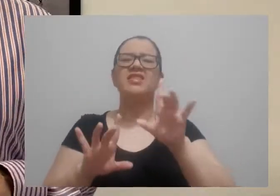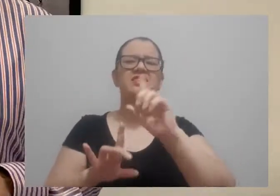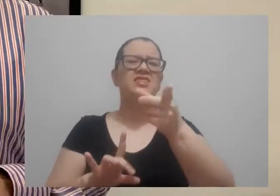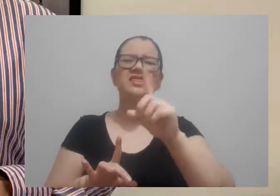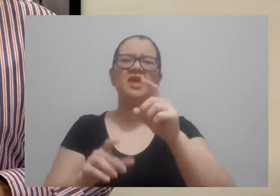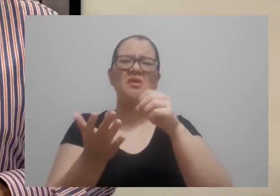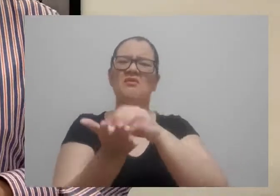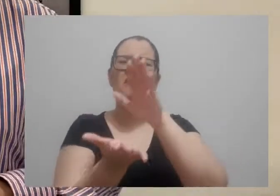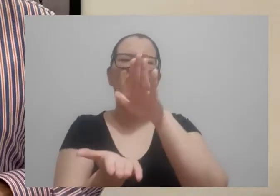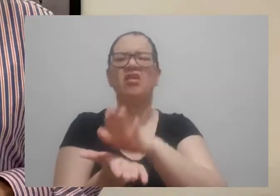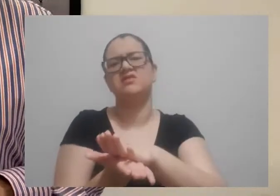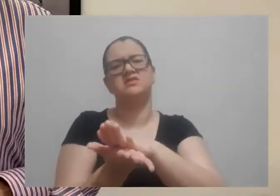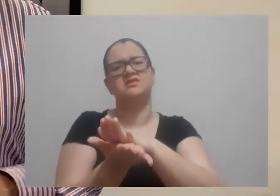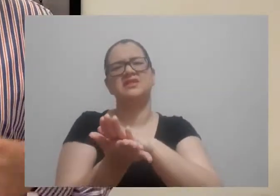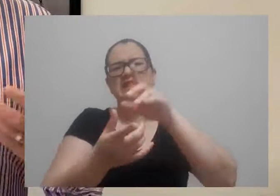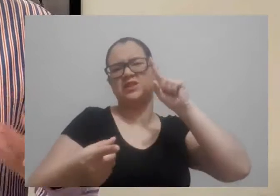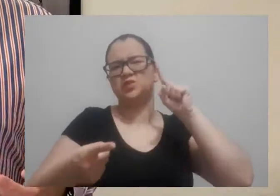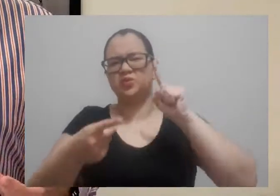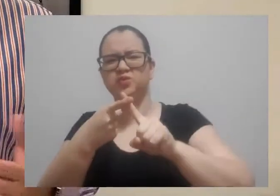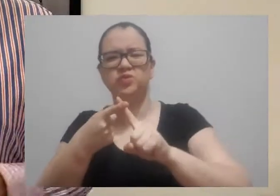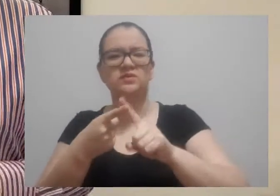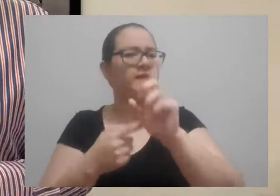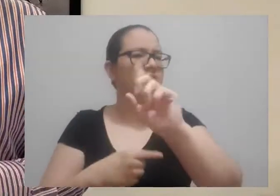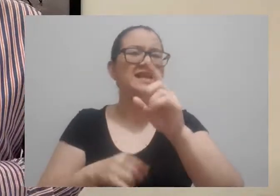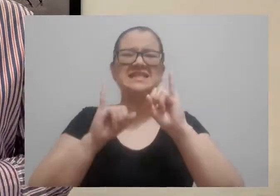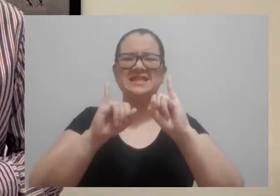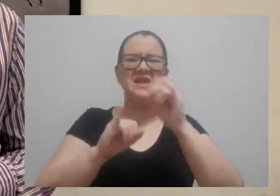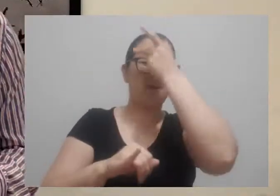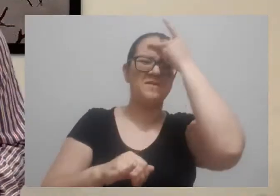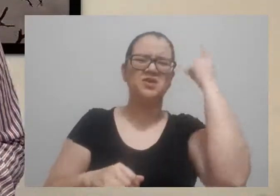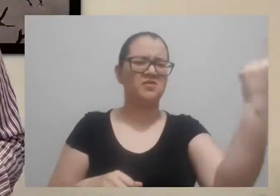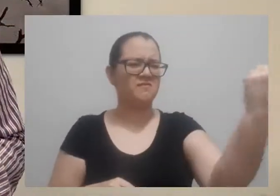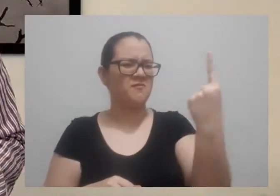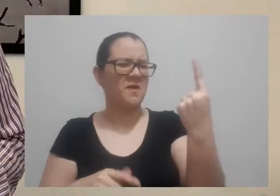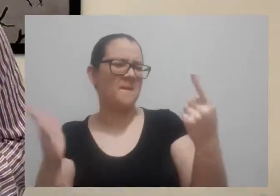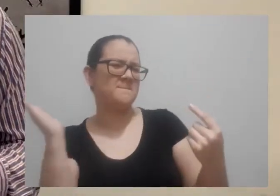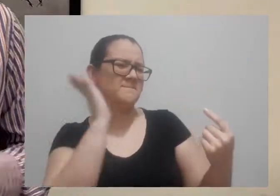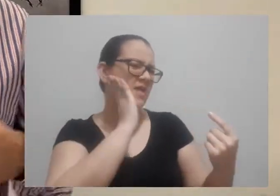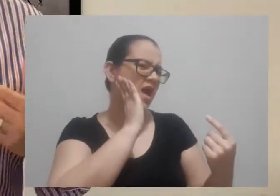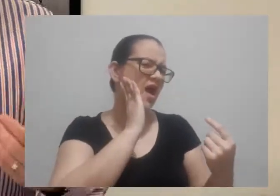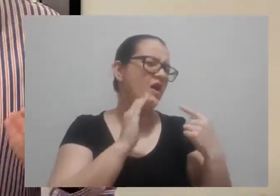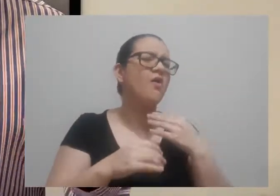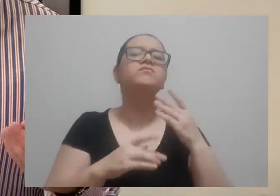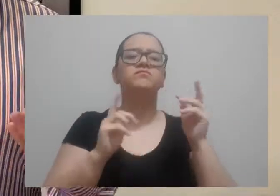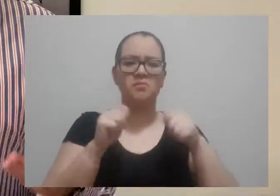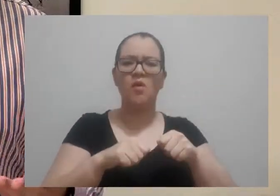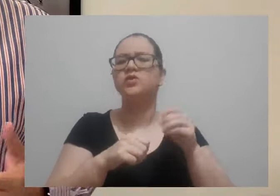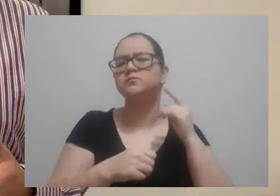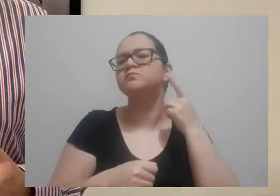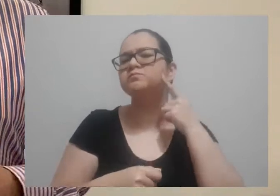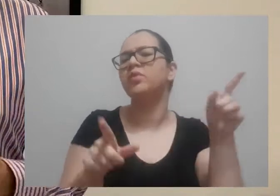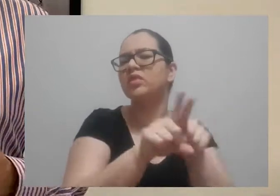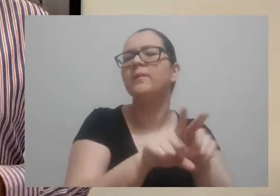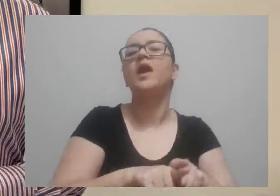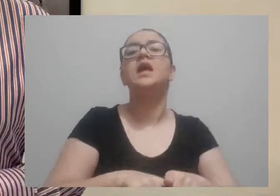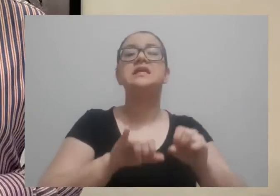a face esquerda. Se alguém quer processar você e tirar-lhe a túnica, deixe que leve também a capa.